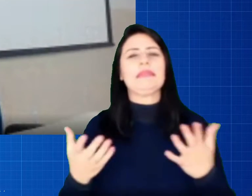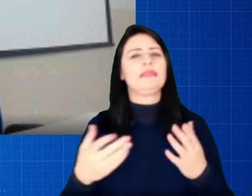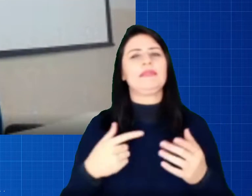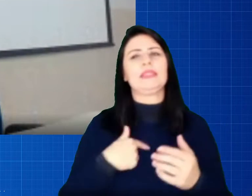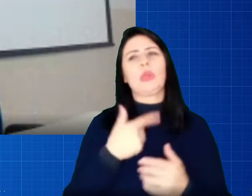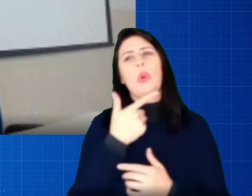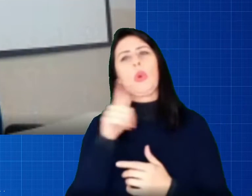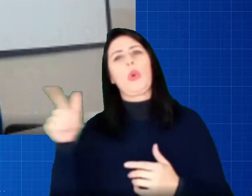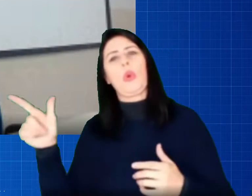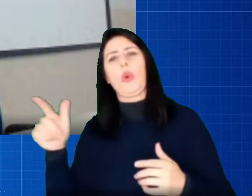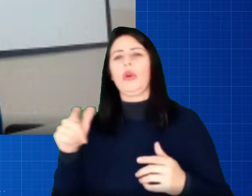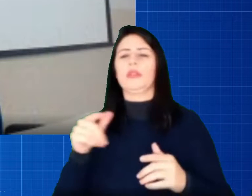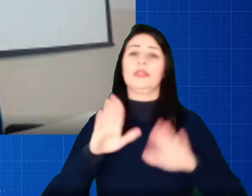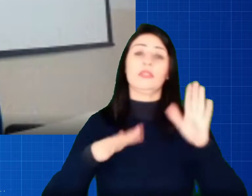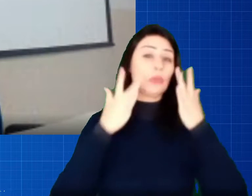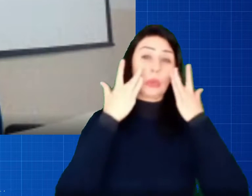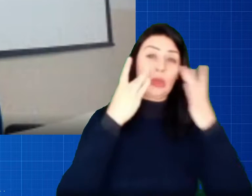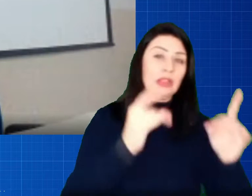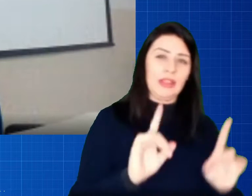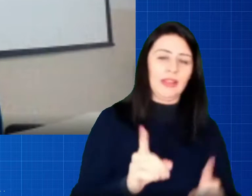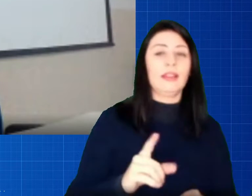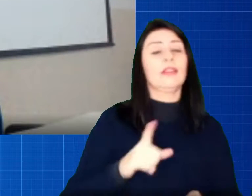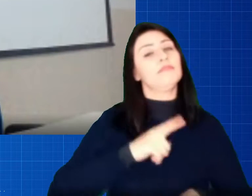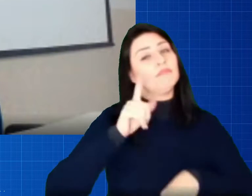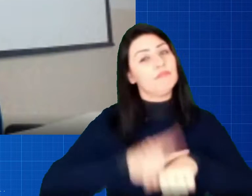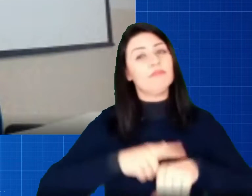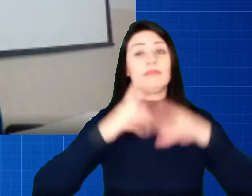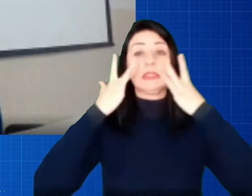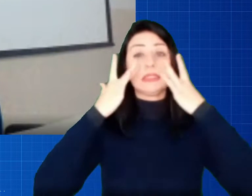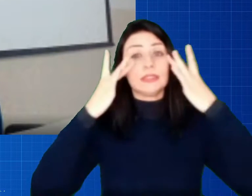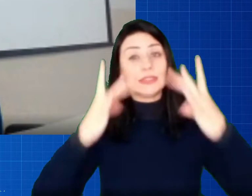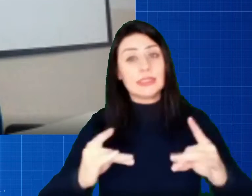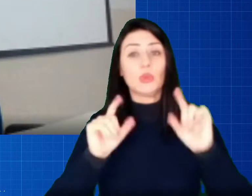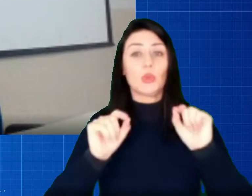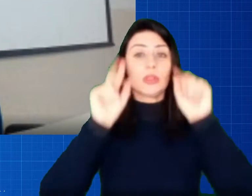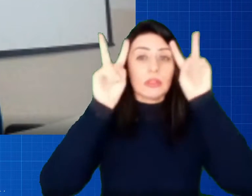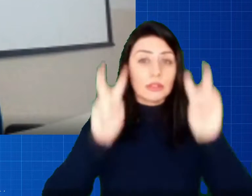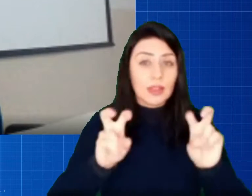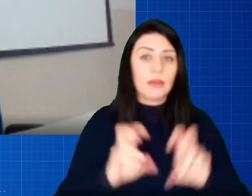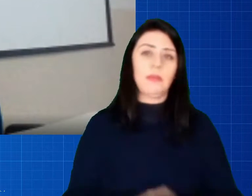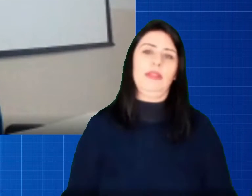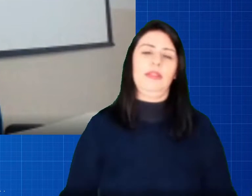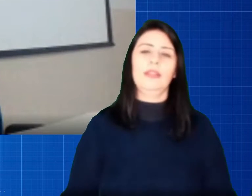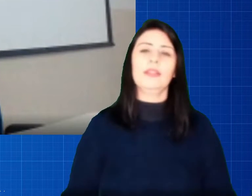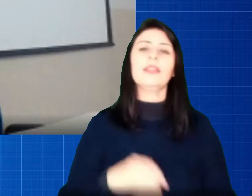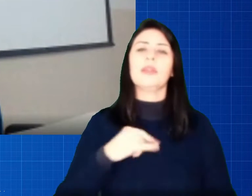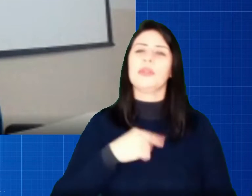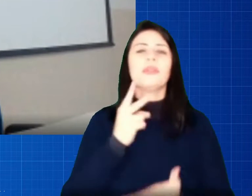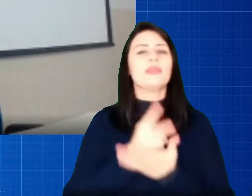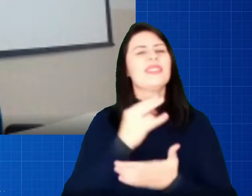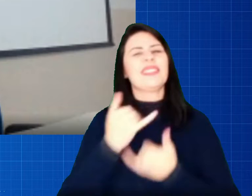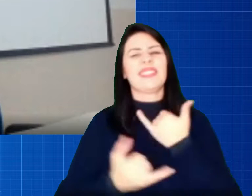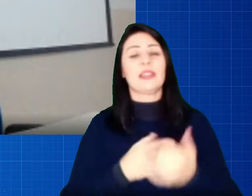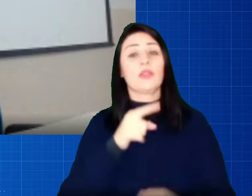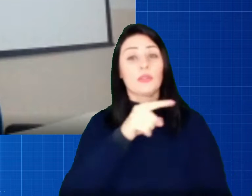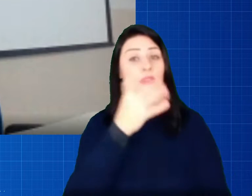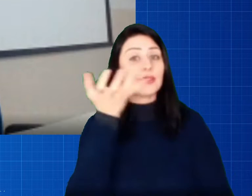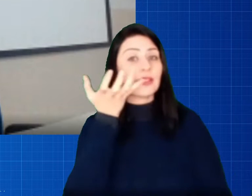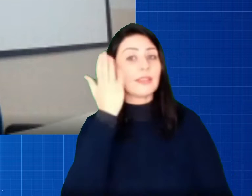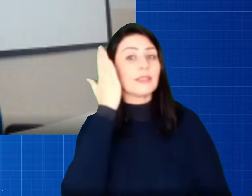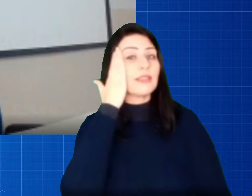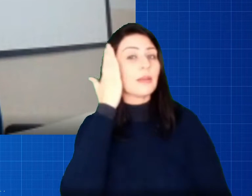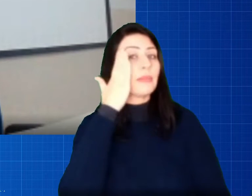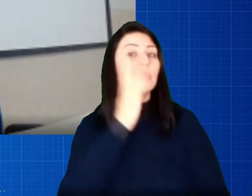passar coisas que não é de interesse do momento. Eles têm interesse do momento. Então, eu sempre brinco, né? Você quer saber o